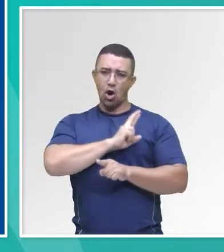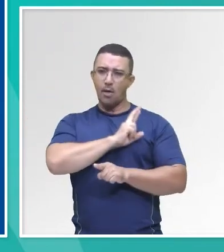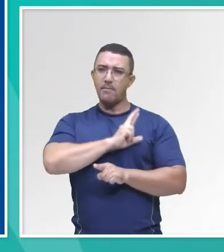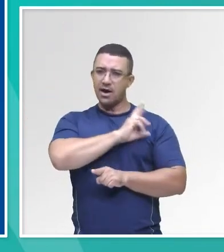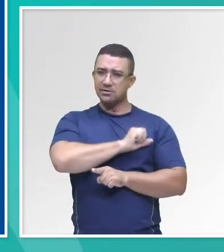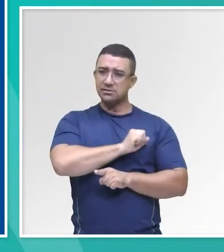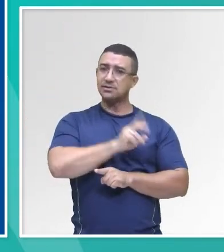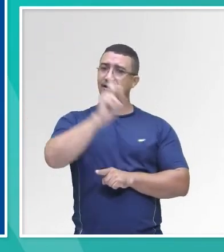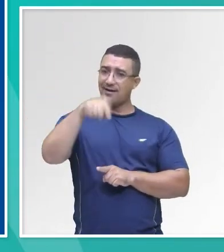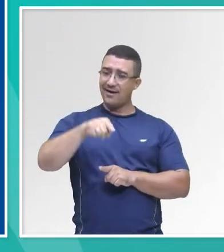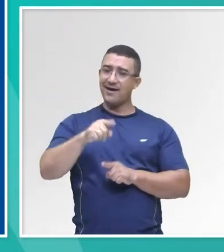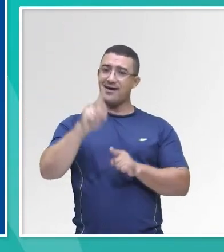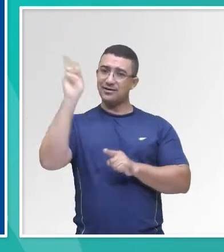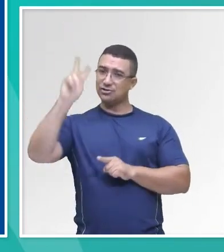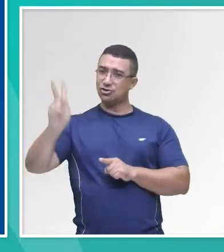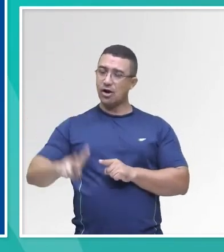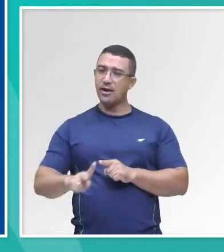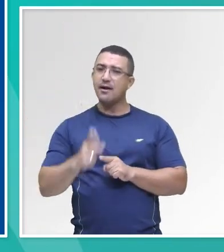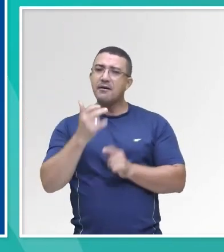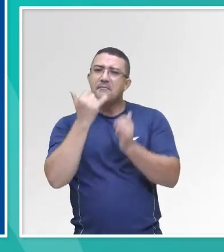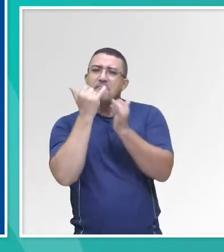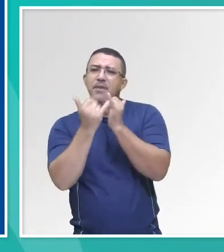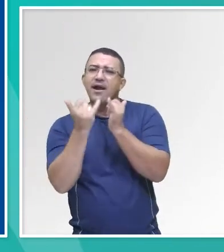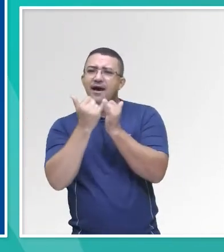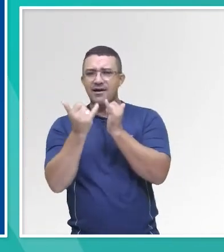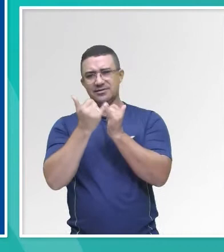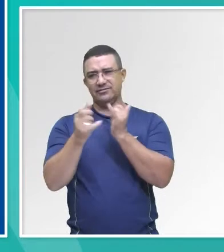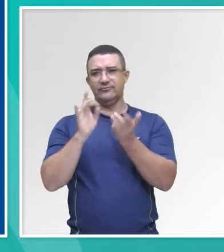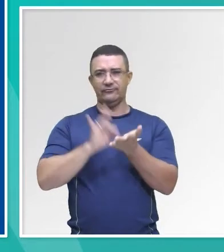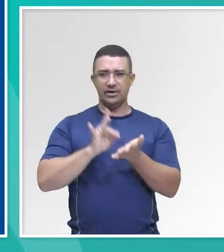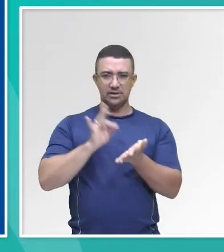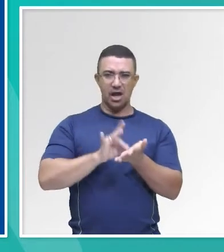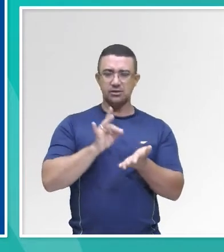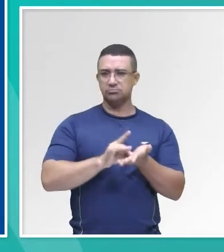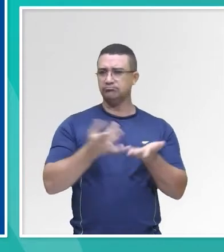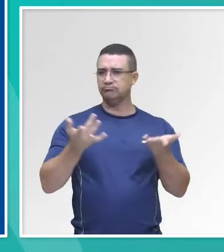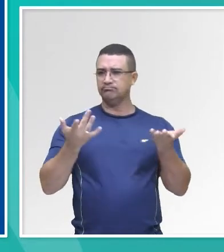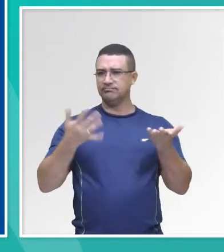verossímil, que representa qualquer aspecto da vida familiar,